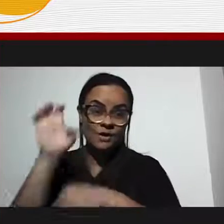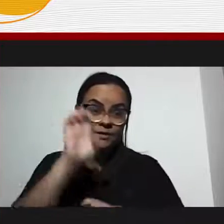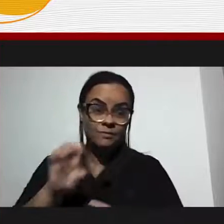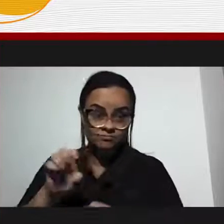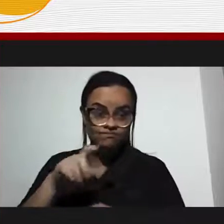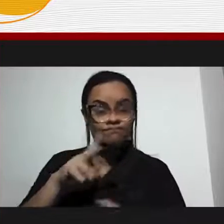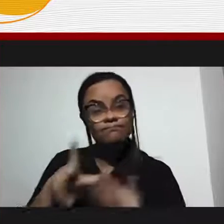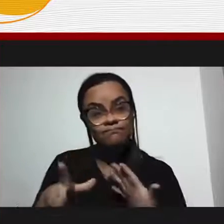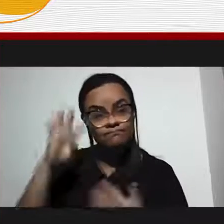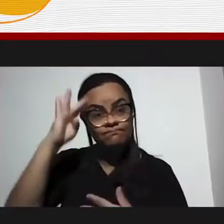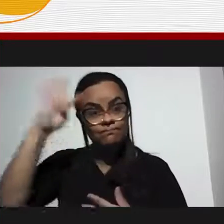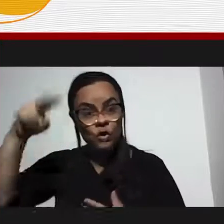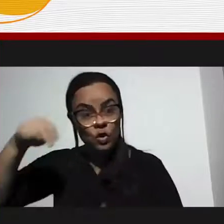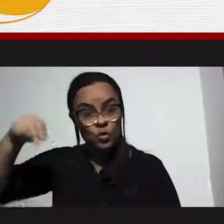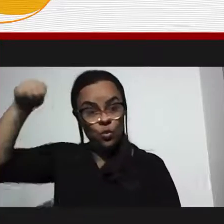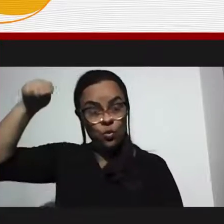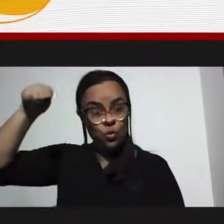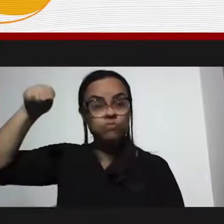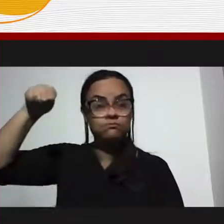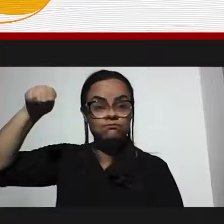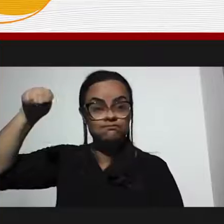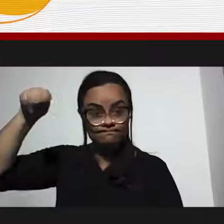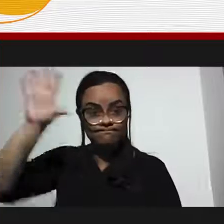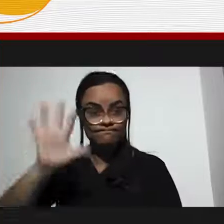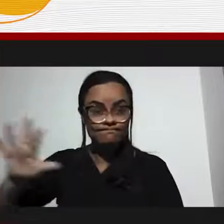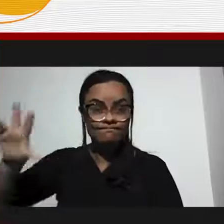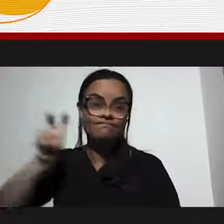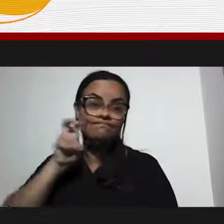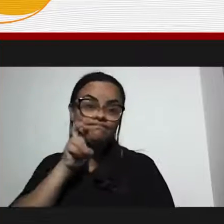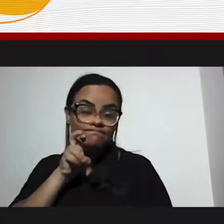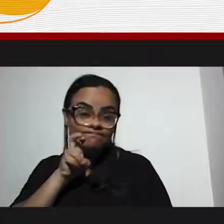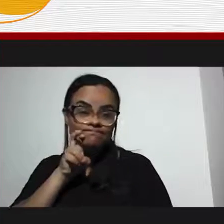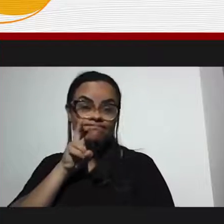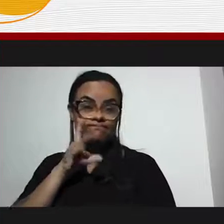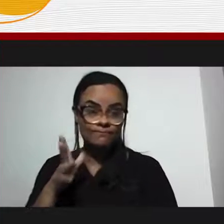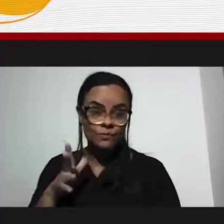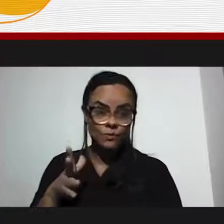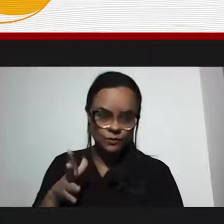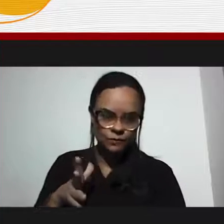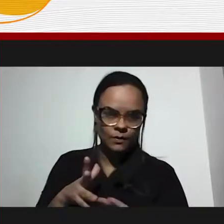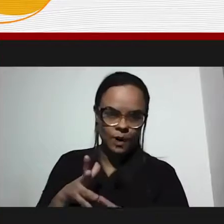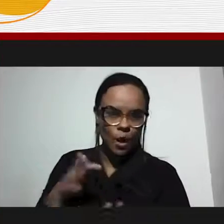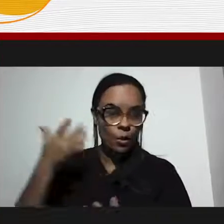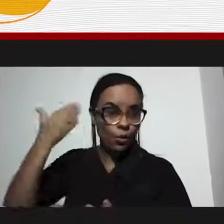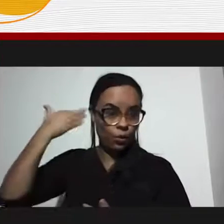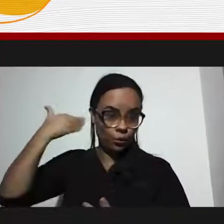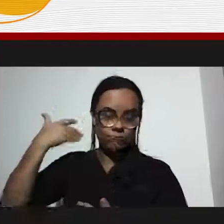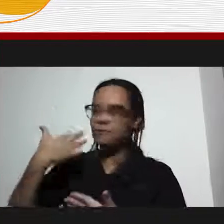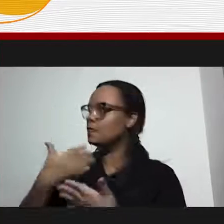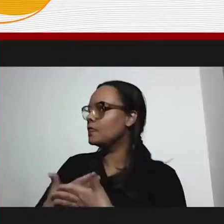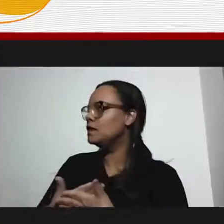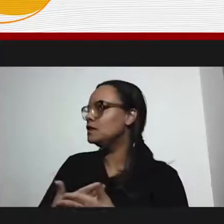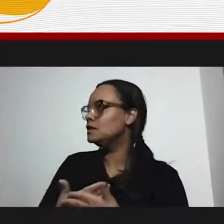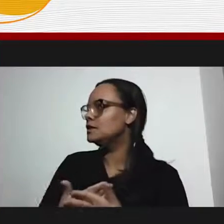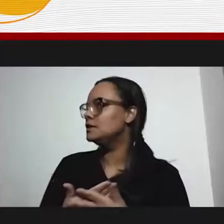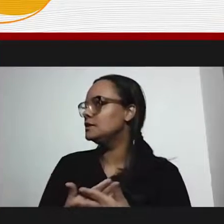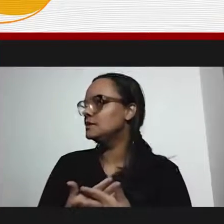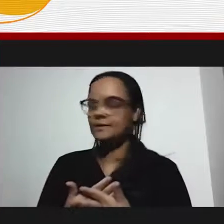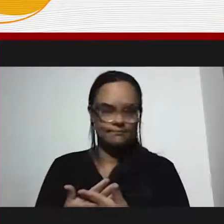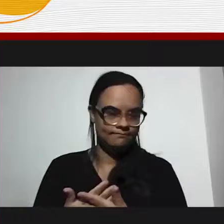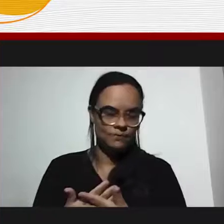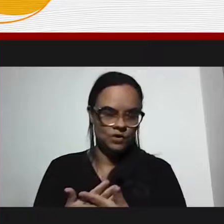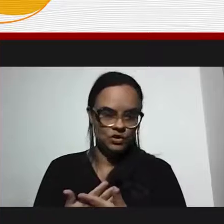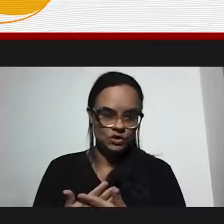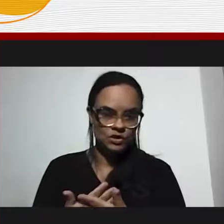imagina Nordeste do Brasil, Natal, Rio Grande do Norte, naquela época. Não tínhamos ônibus